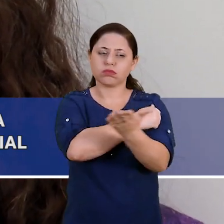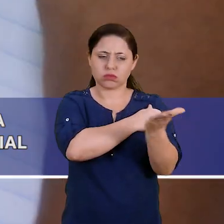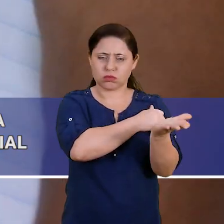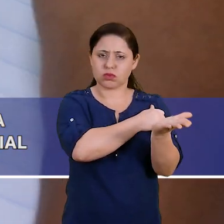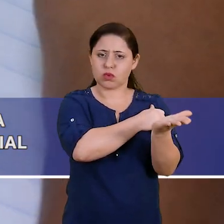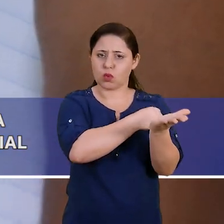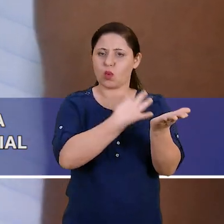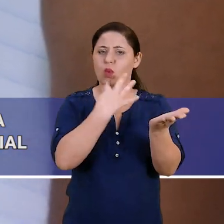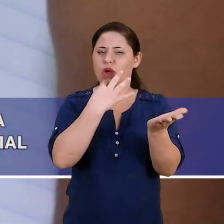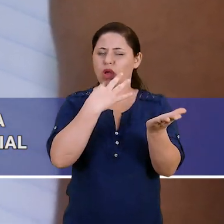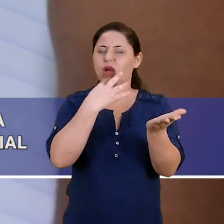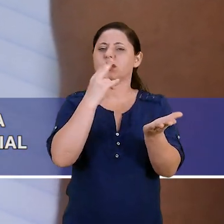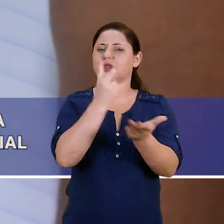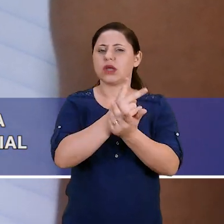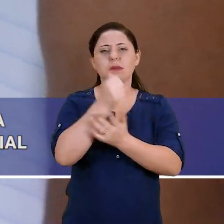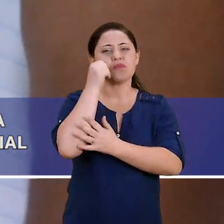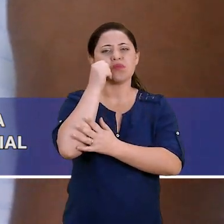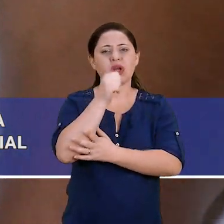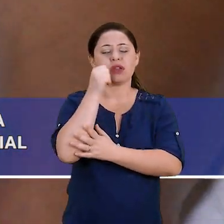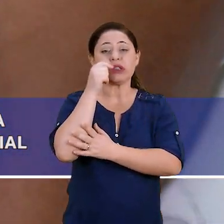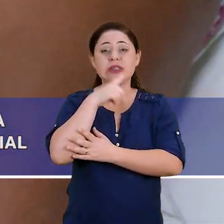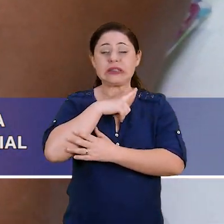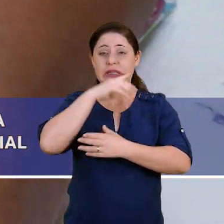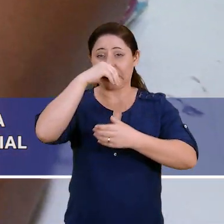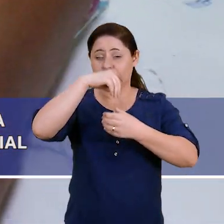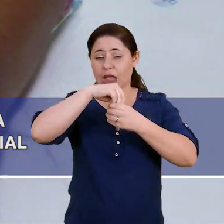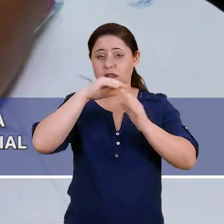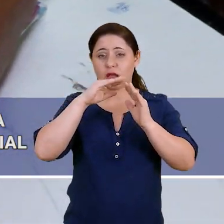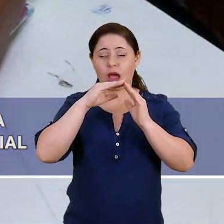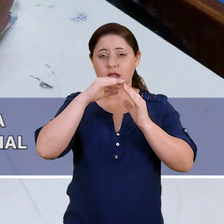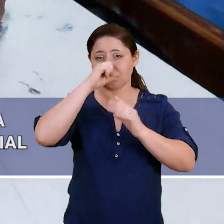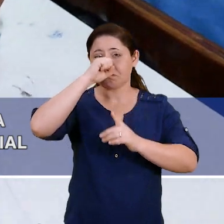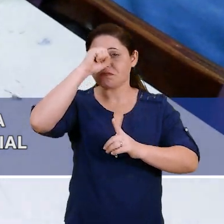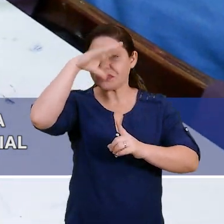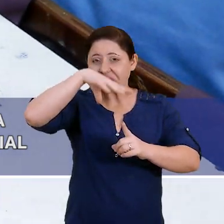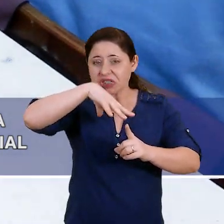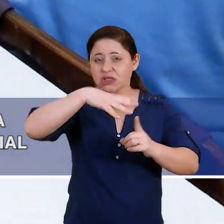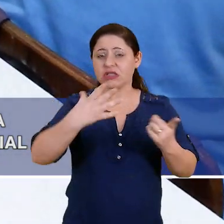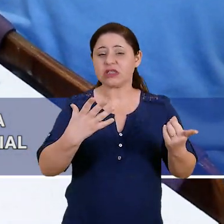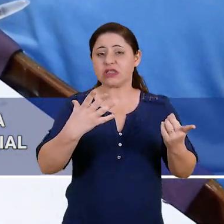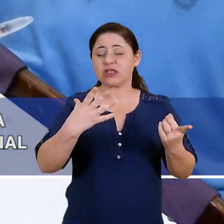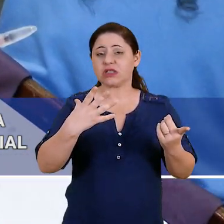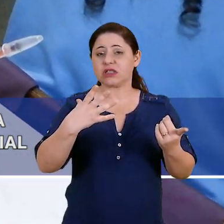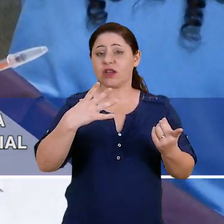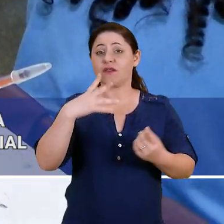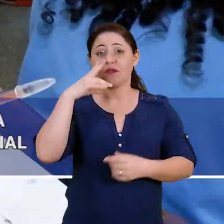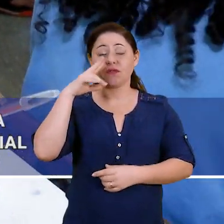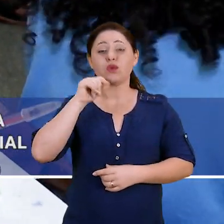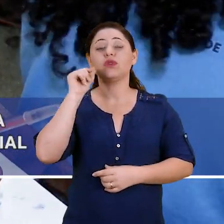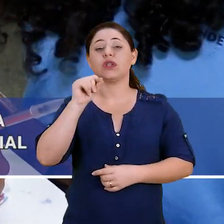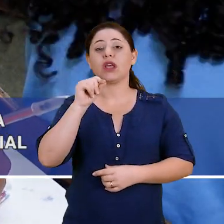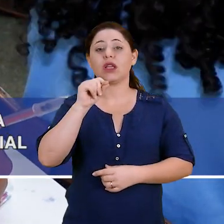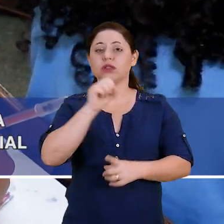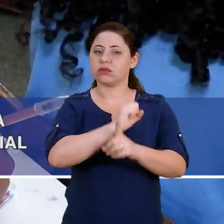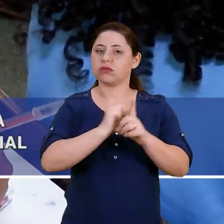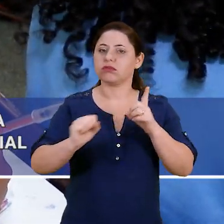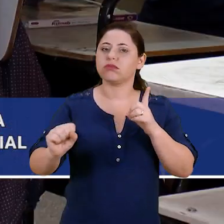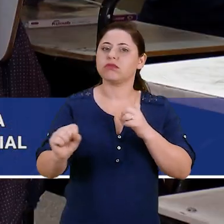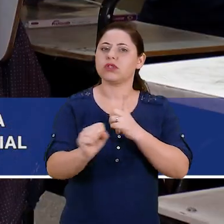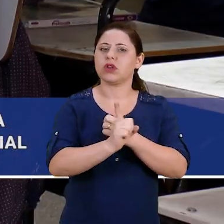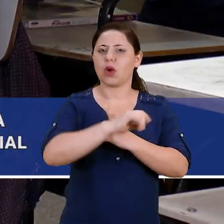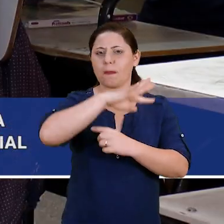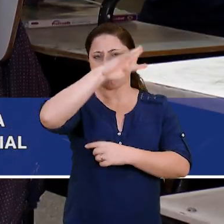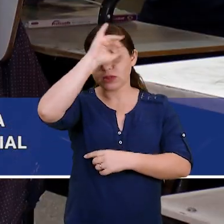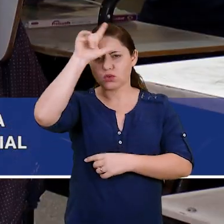eles, a gente sempre conhece alguém, alguma mulher que sofre algum tipo de violência e a gente viu que na